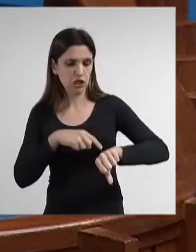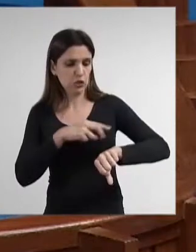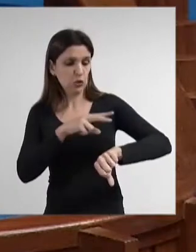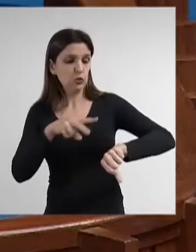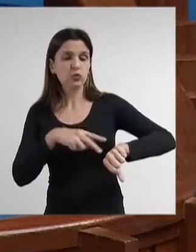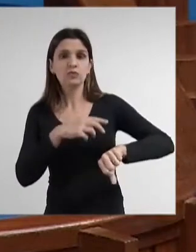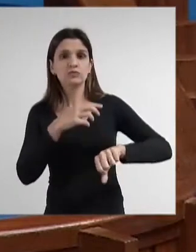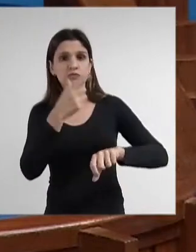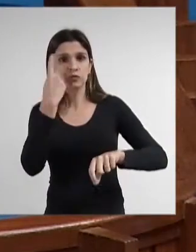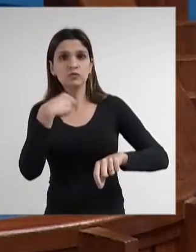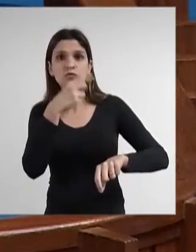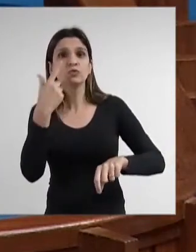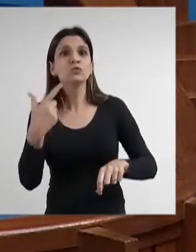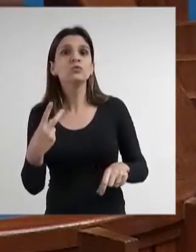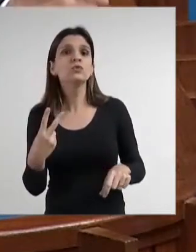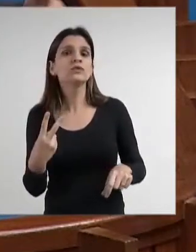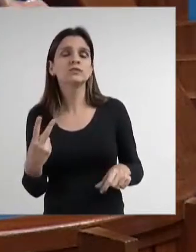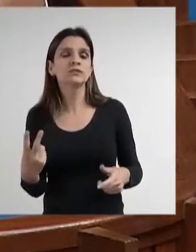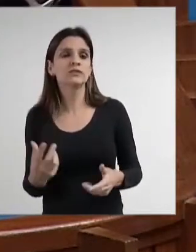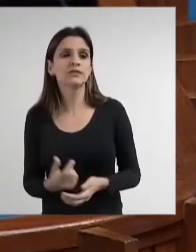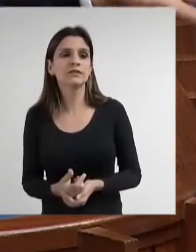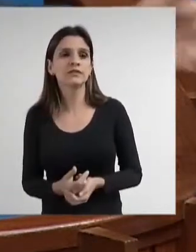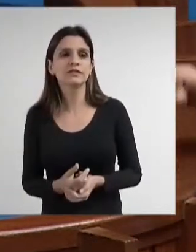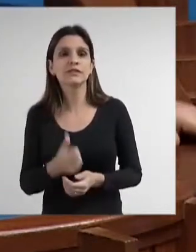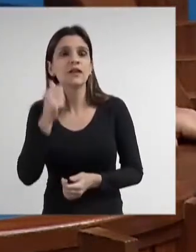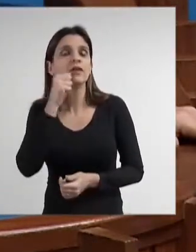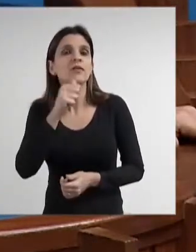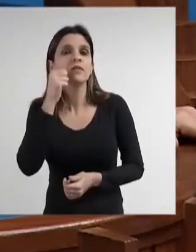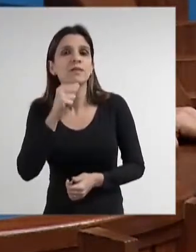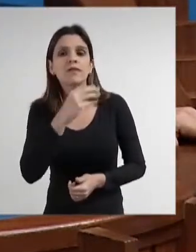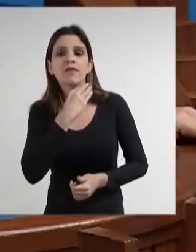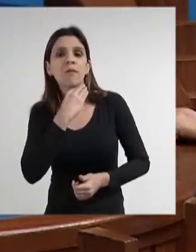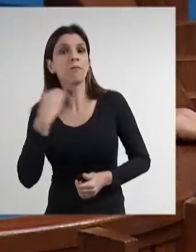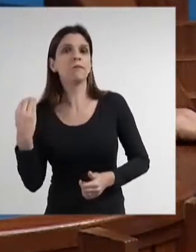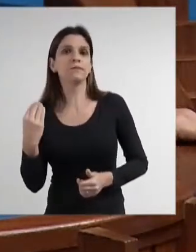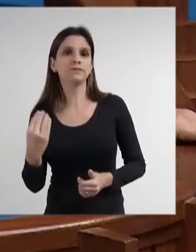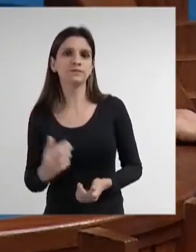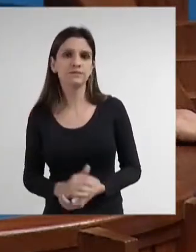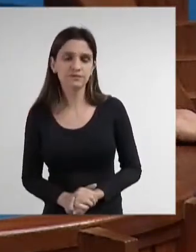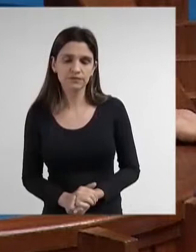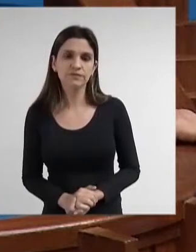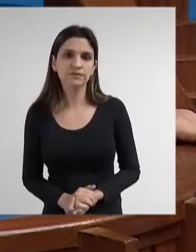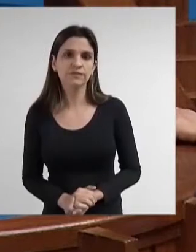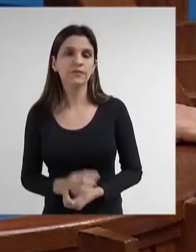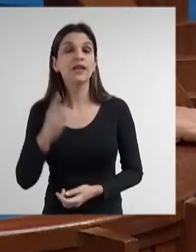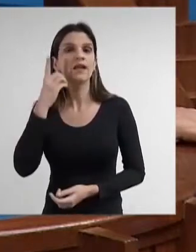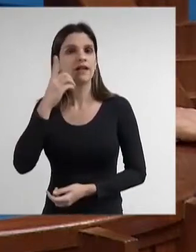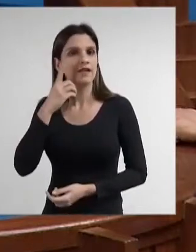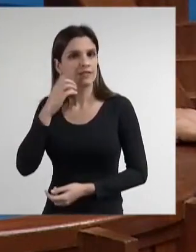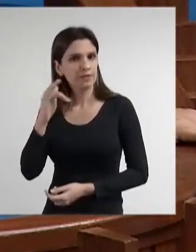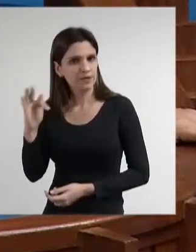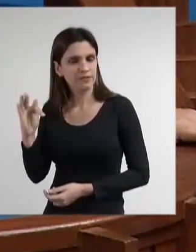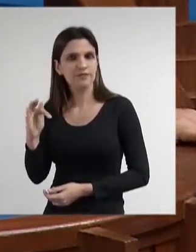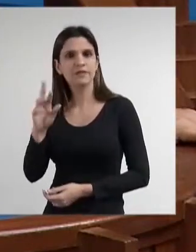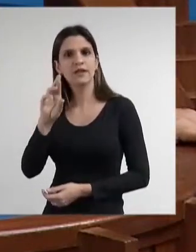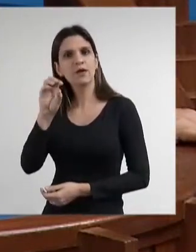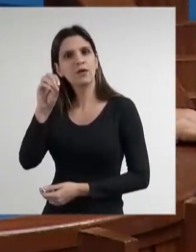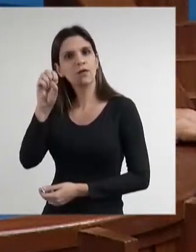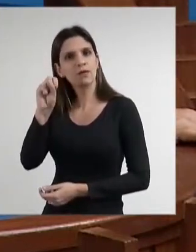vida. Portanto, eu até quero deixar como uma reflexão, a Rôsia, deputada federal, apresentou esse